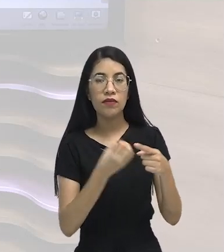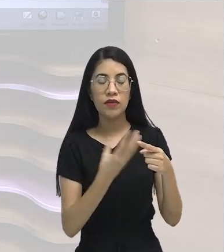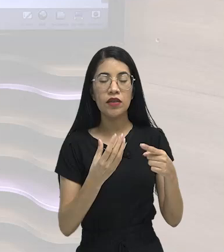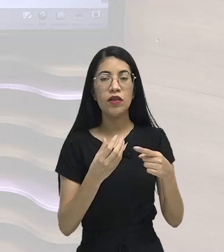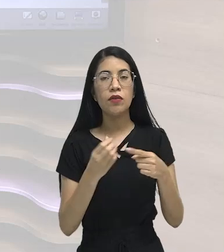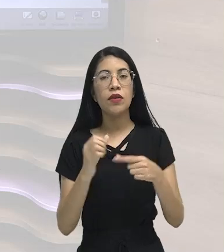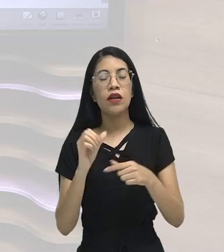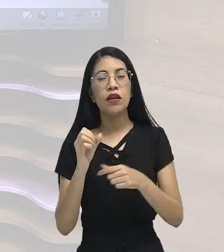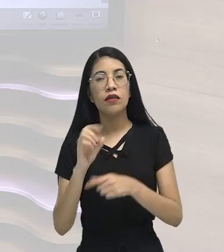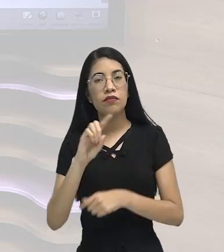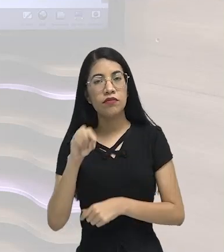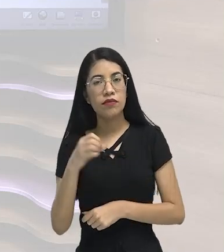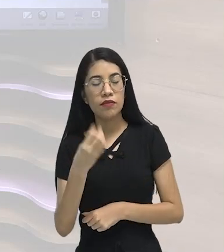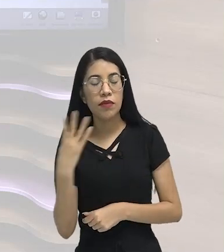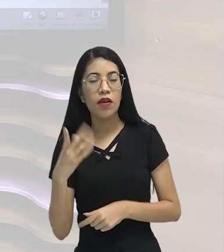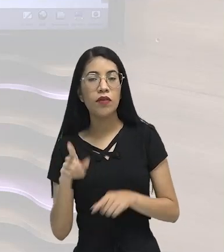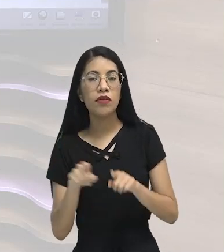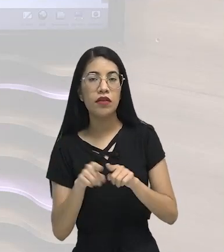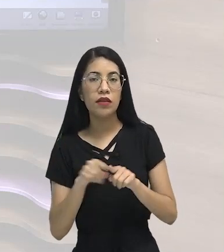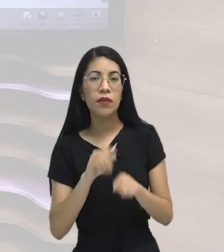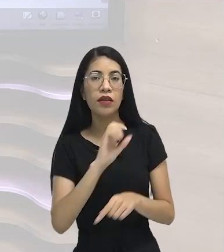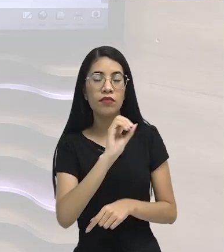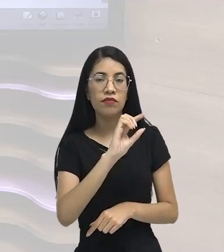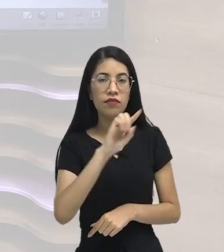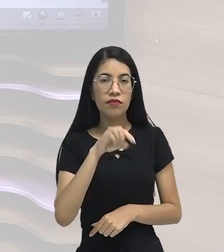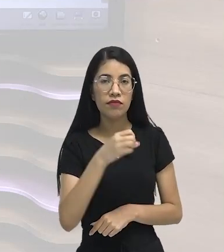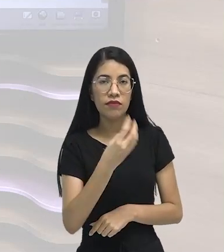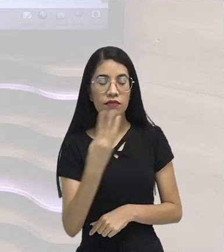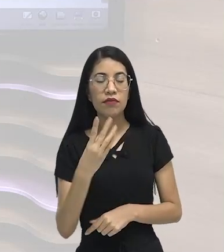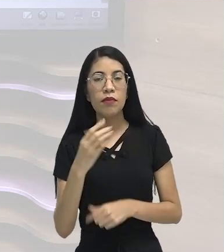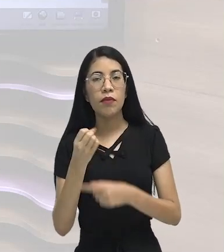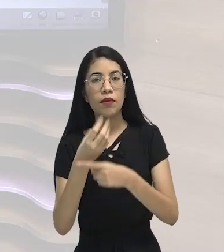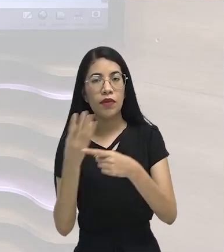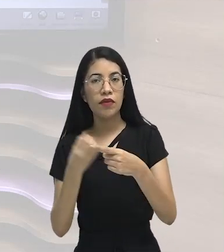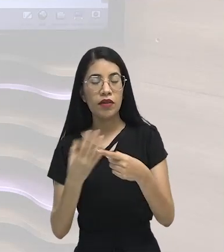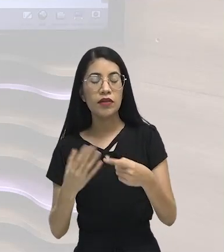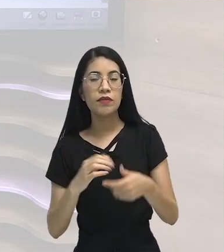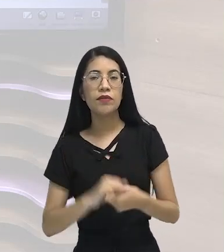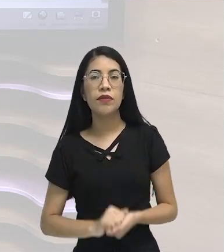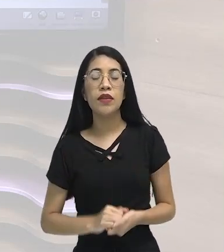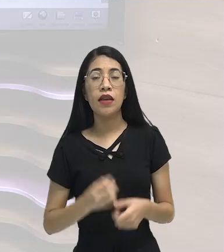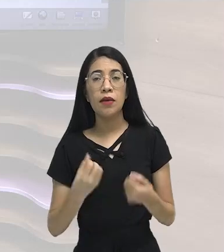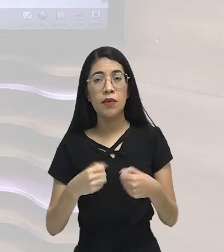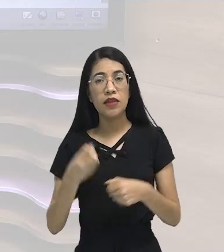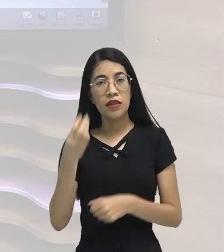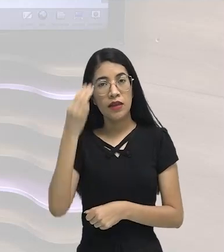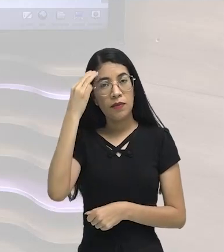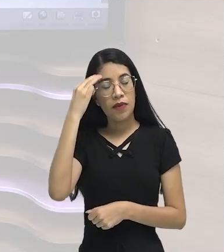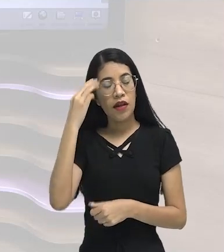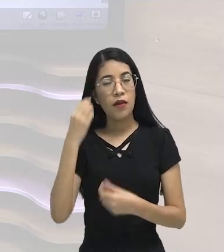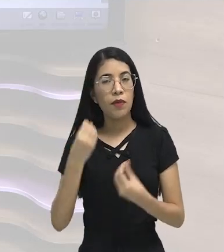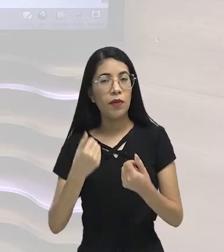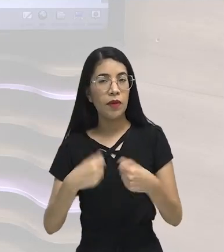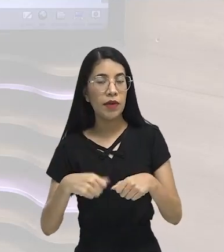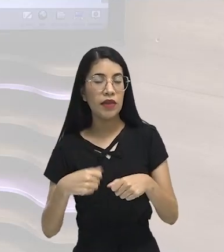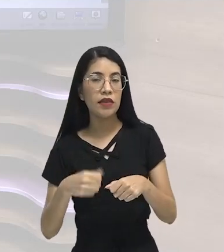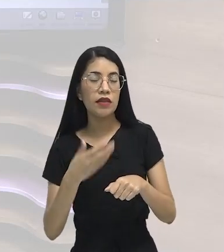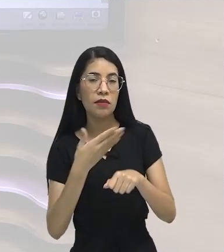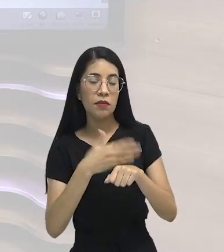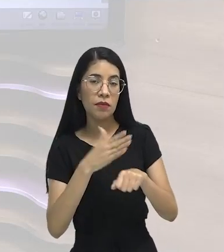fração. E isso é importante porque quando a gente estiver fazendo os exercícios, às vezes é necessário essa transformação.